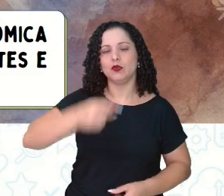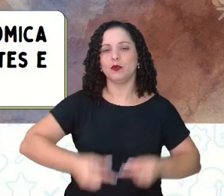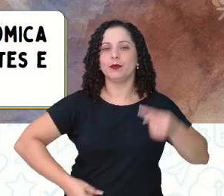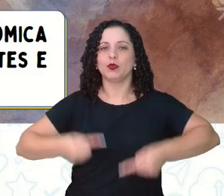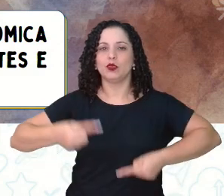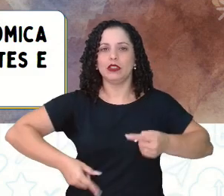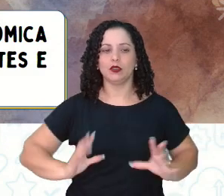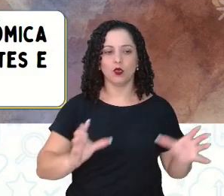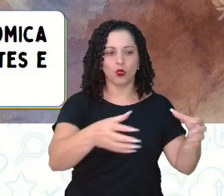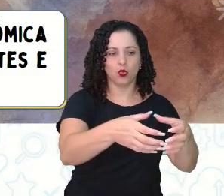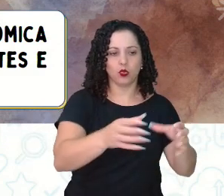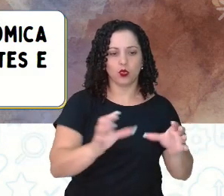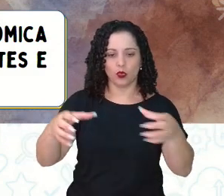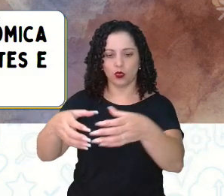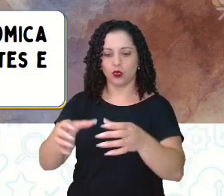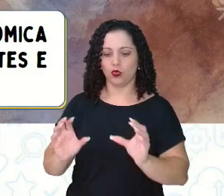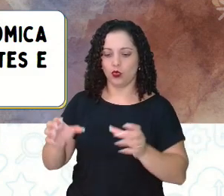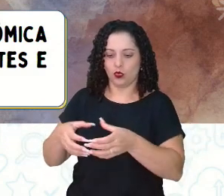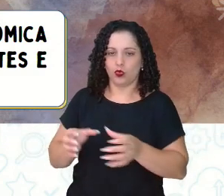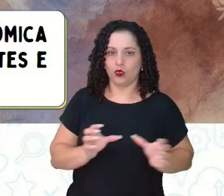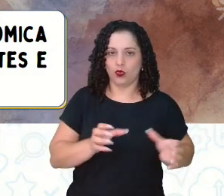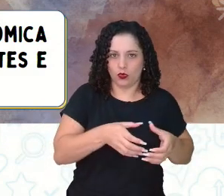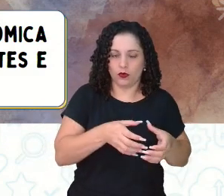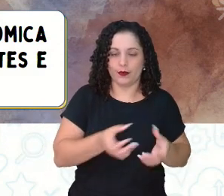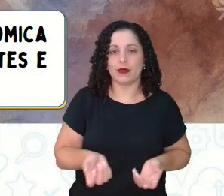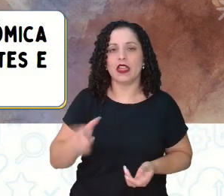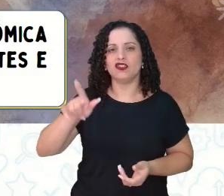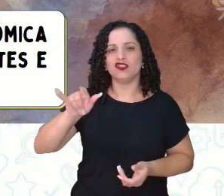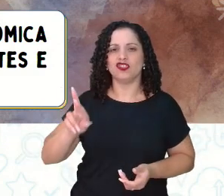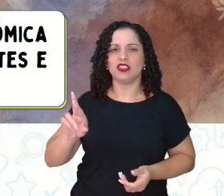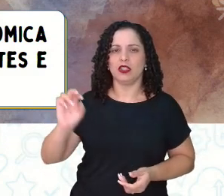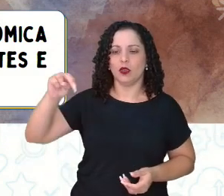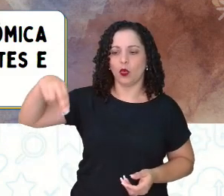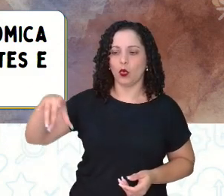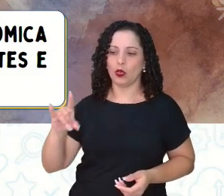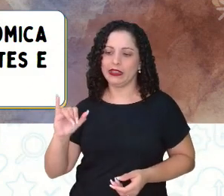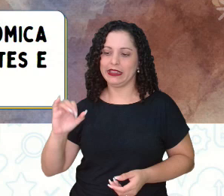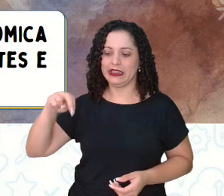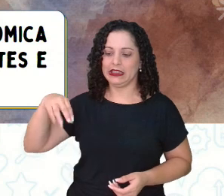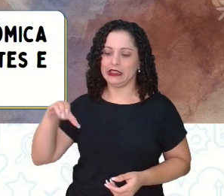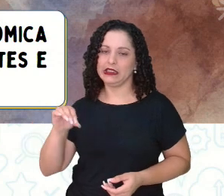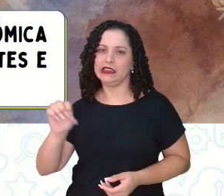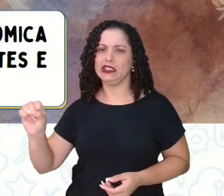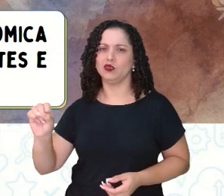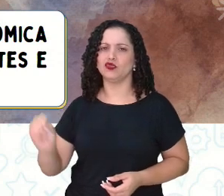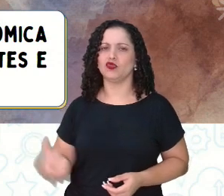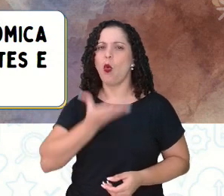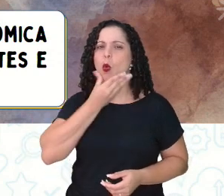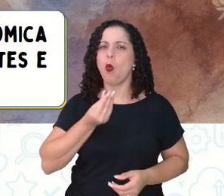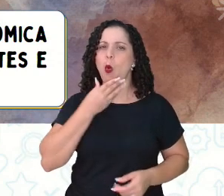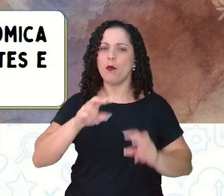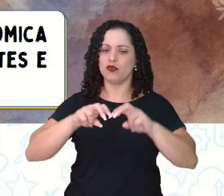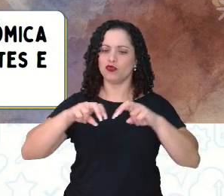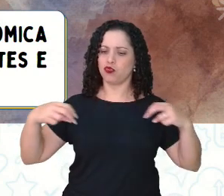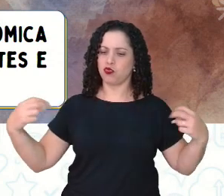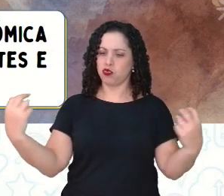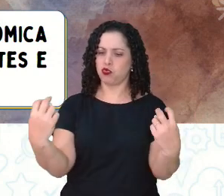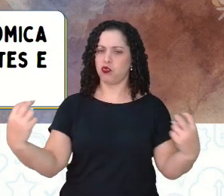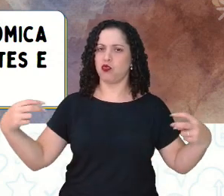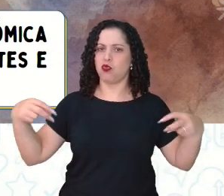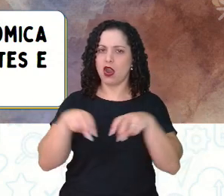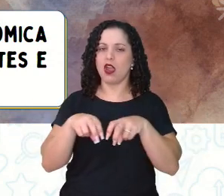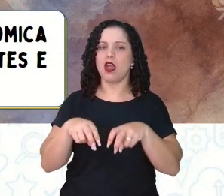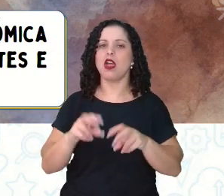que os girondinos eram aqueles que viviam posicionados, né, na Assembleia, naquelas reuniões que tinham, eles